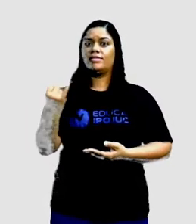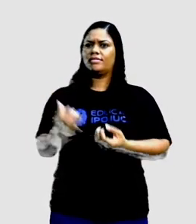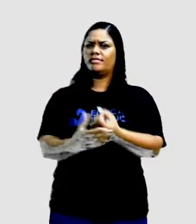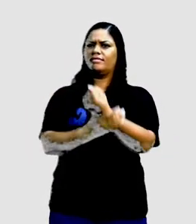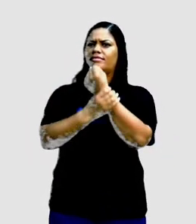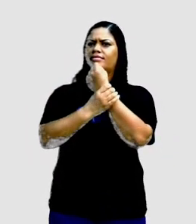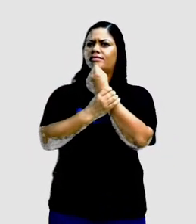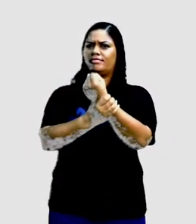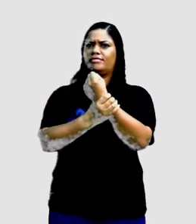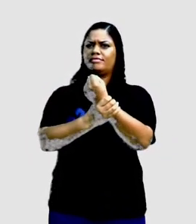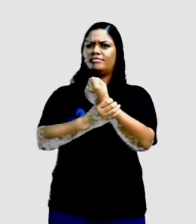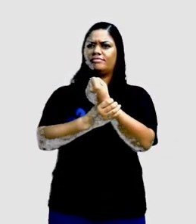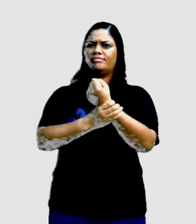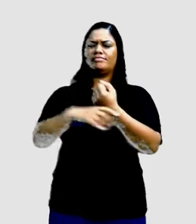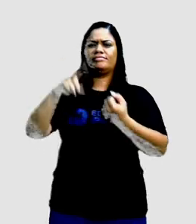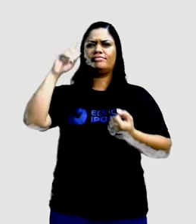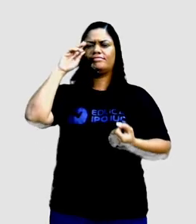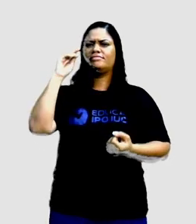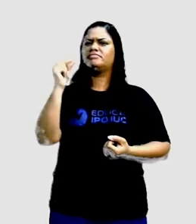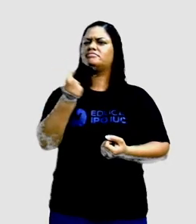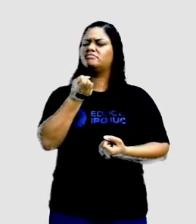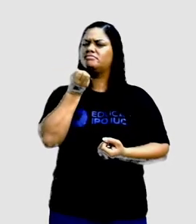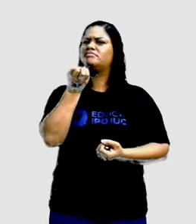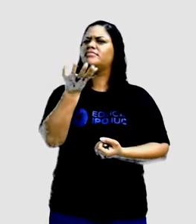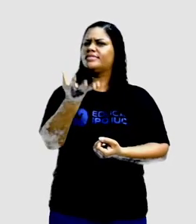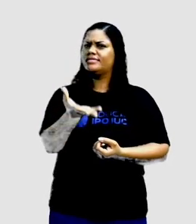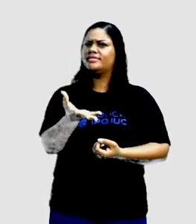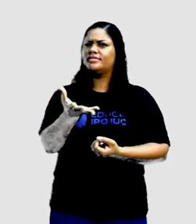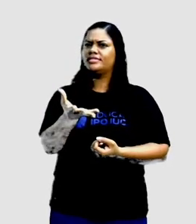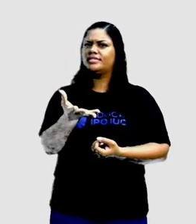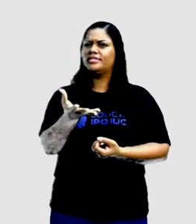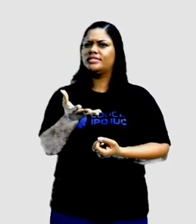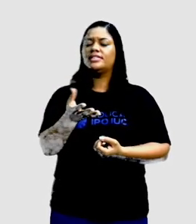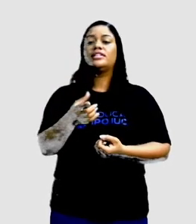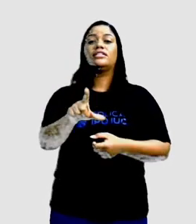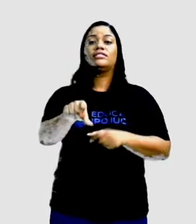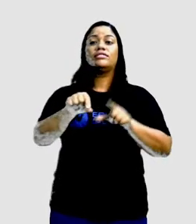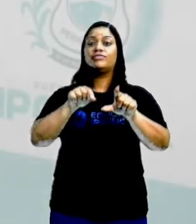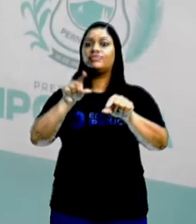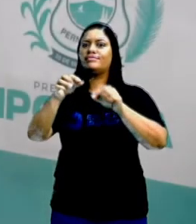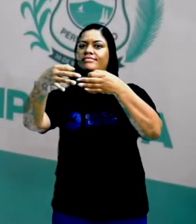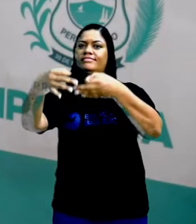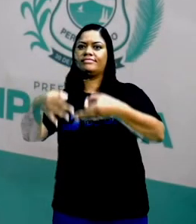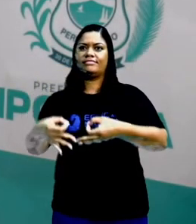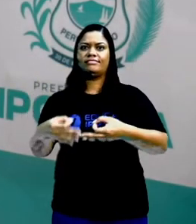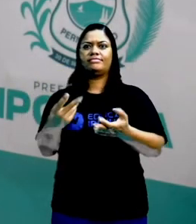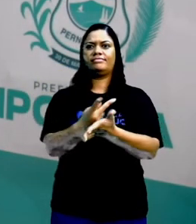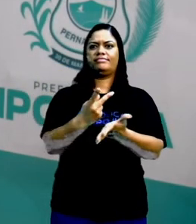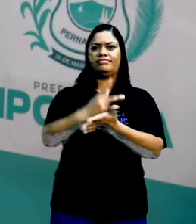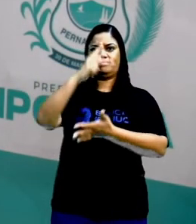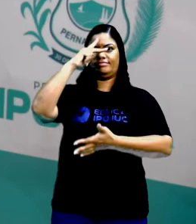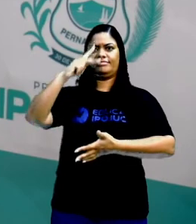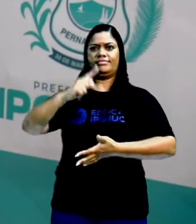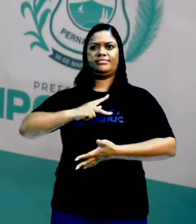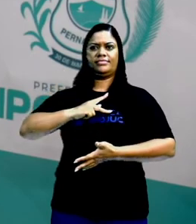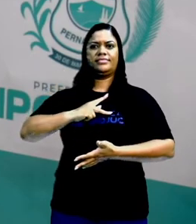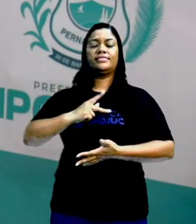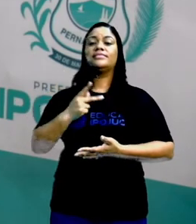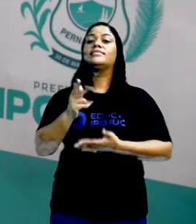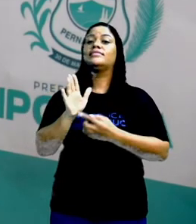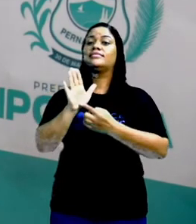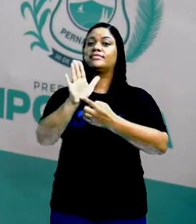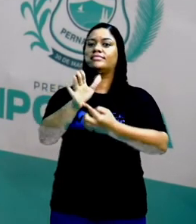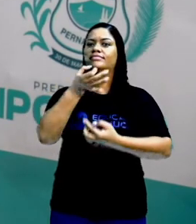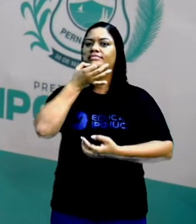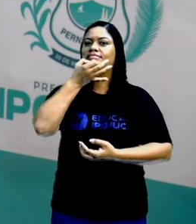defender tais ideias, estas ideias e não aquelas? Tá? Então você tem que apresentar